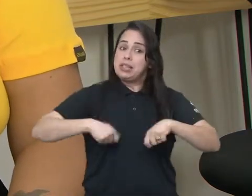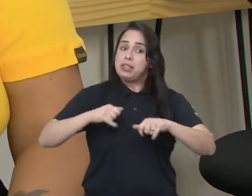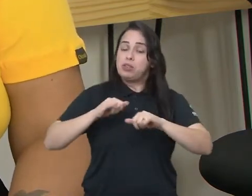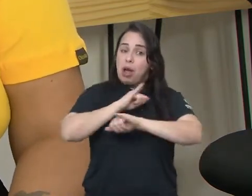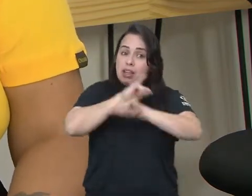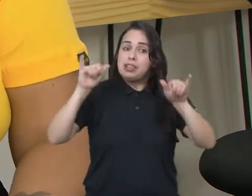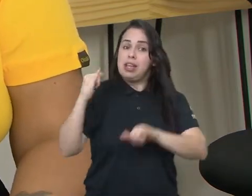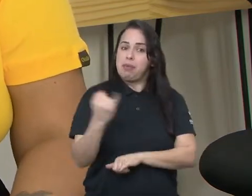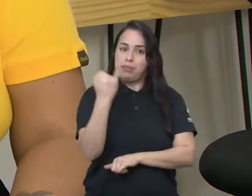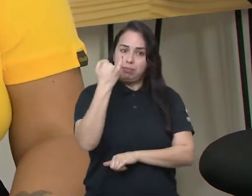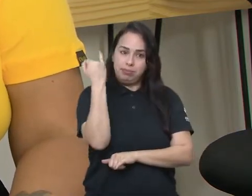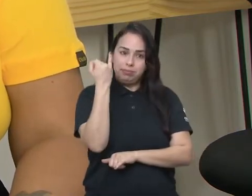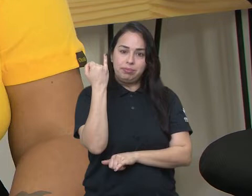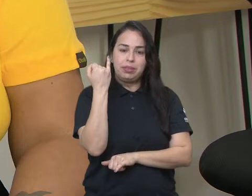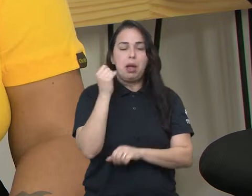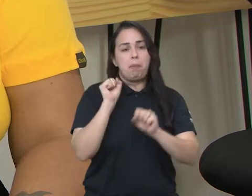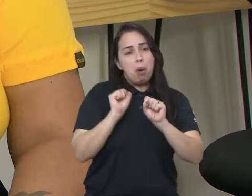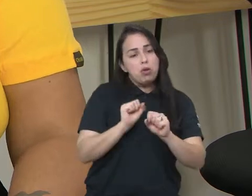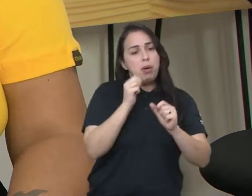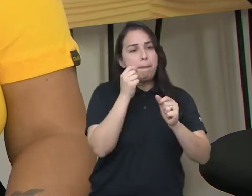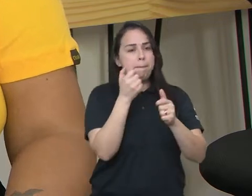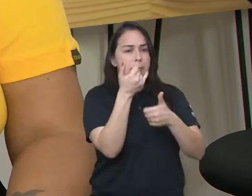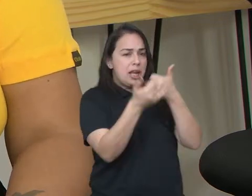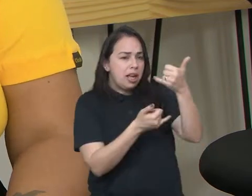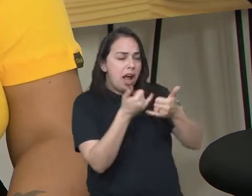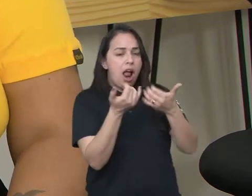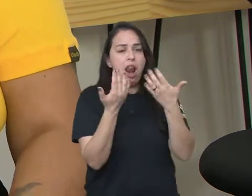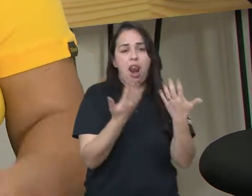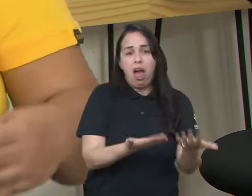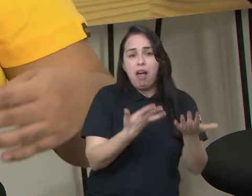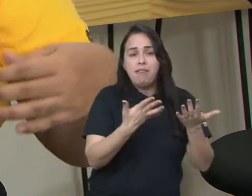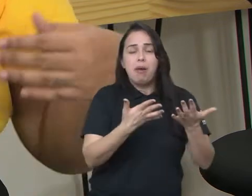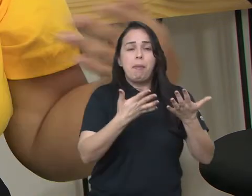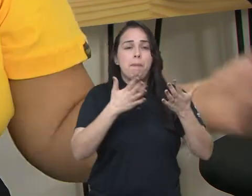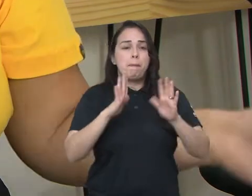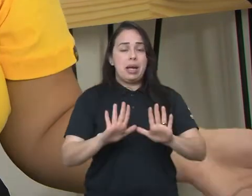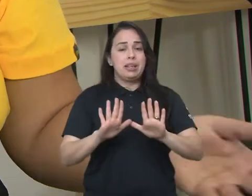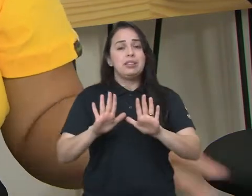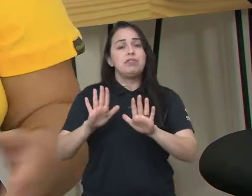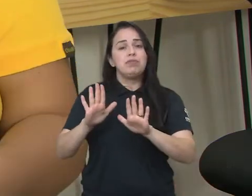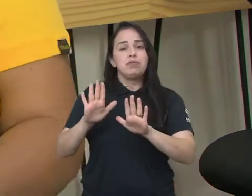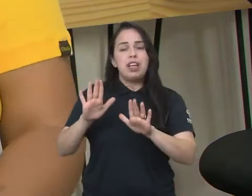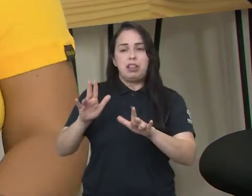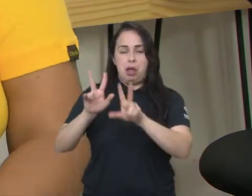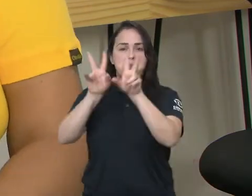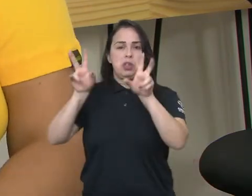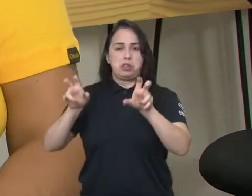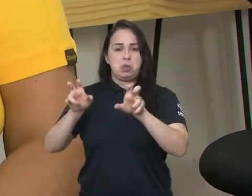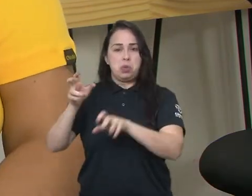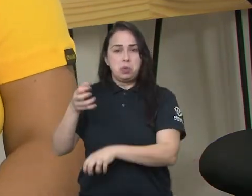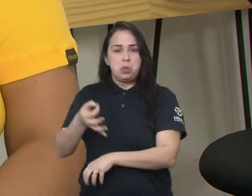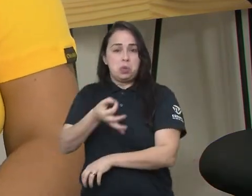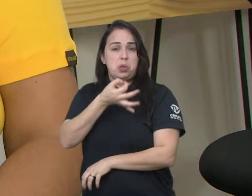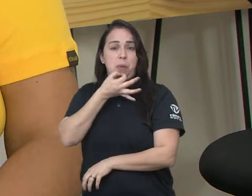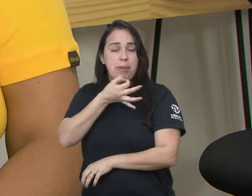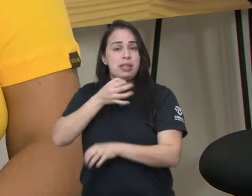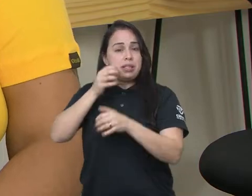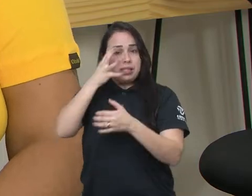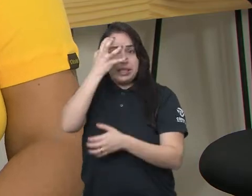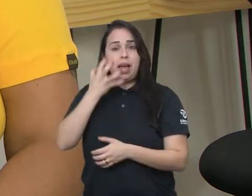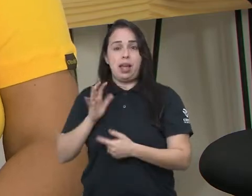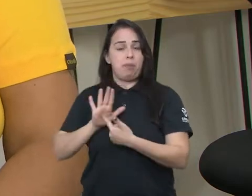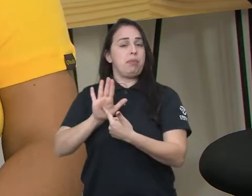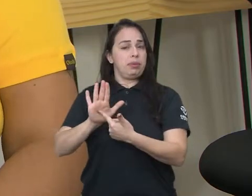eu preciso falar sobre coisas que são importantes. Eu posso também brincar, posso ter coisas leves, mas tem coisas que a gente tem que se